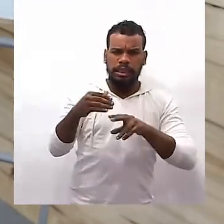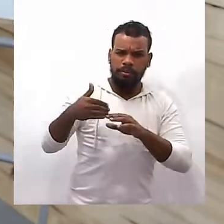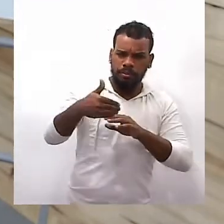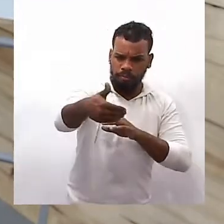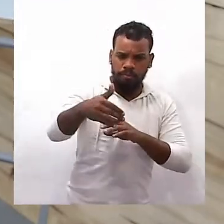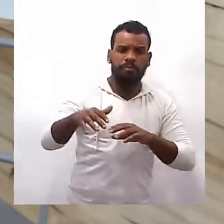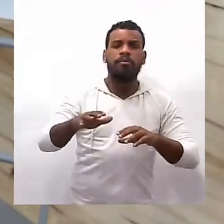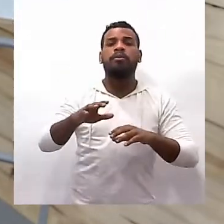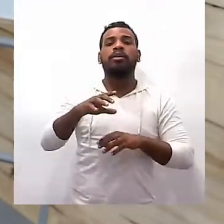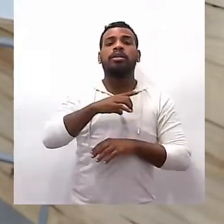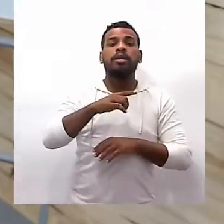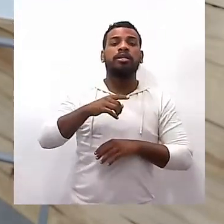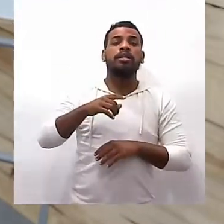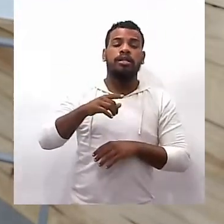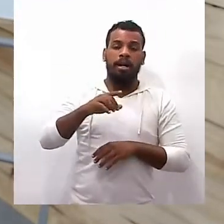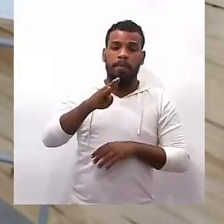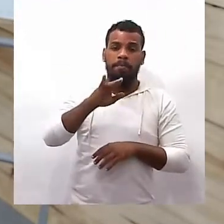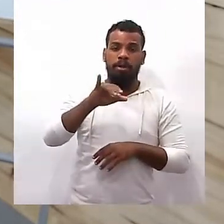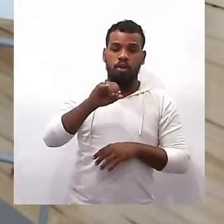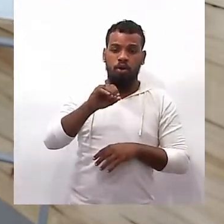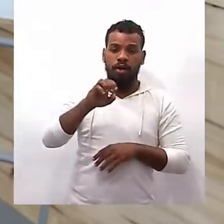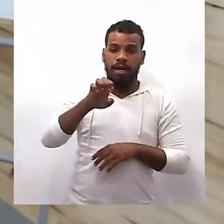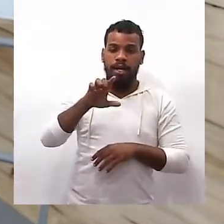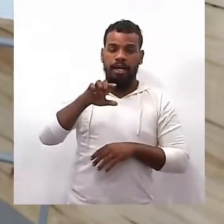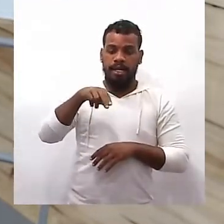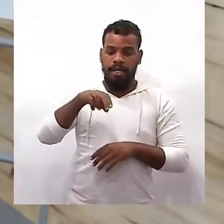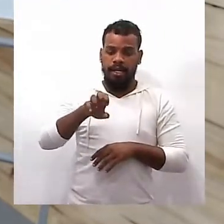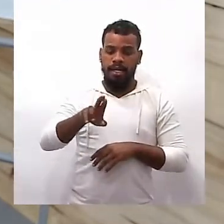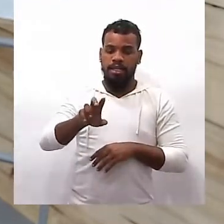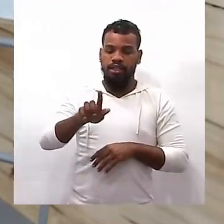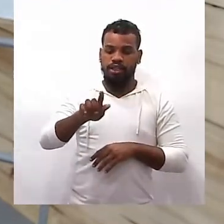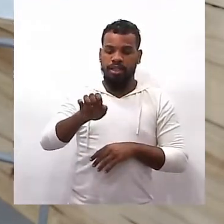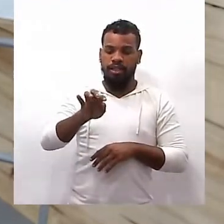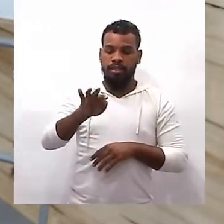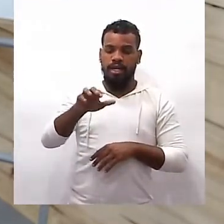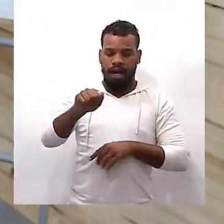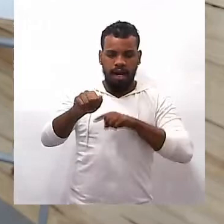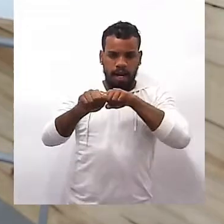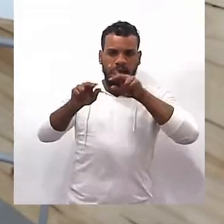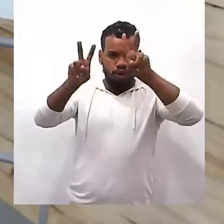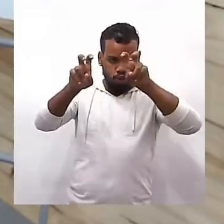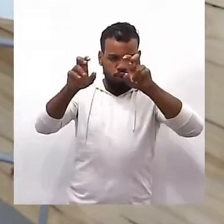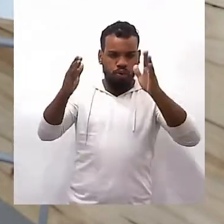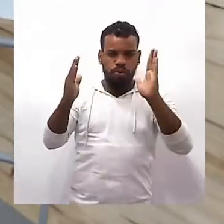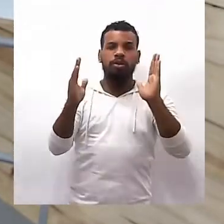natureza, questões de bioenergética. Ei, menino, olha para mim. Quando você pegar esse